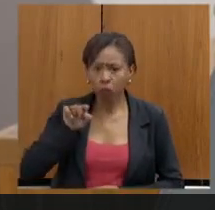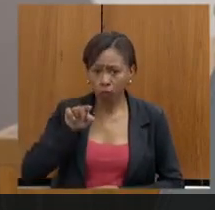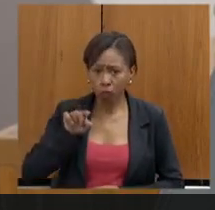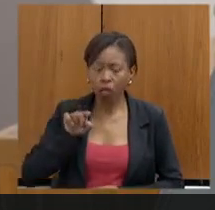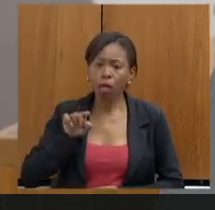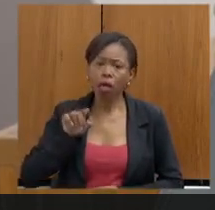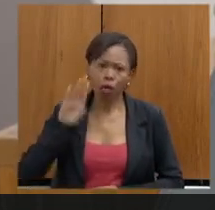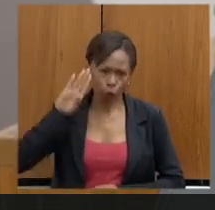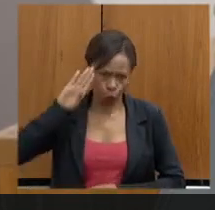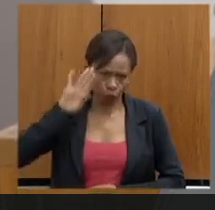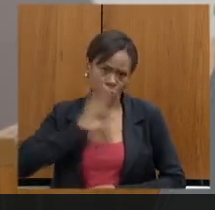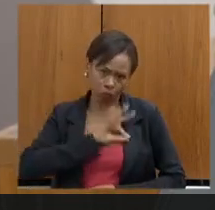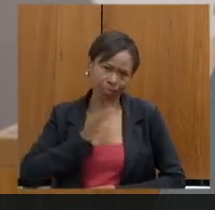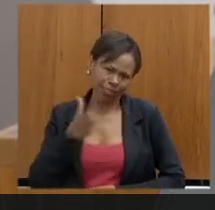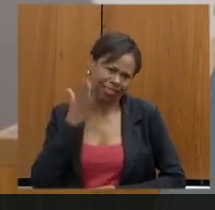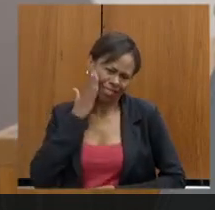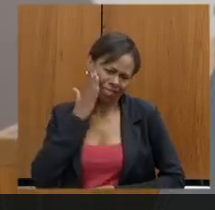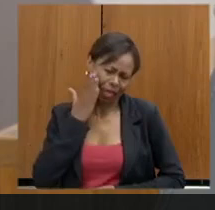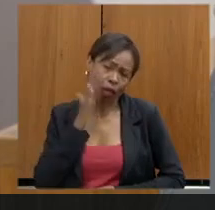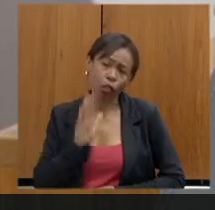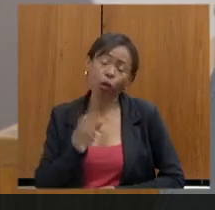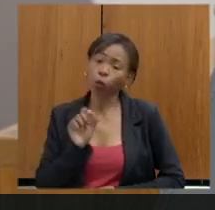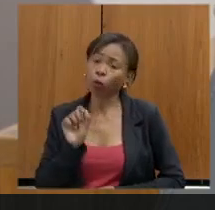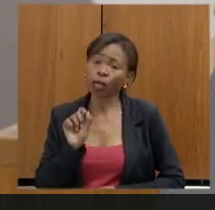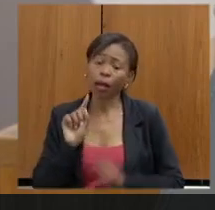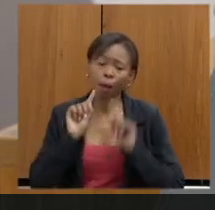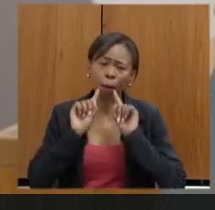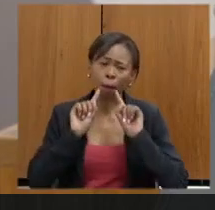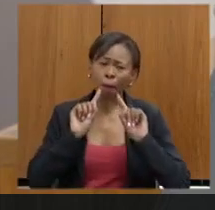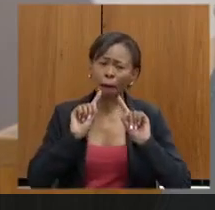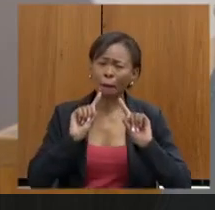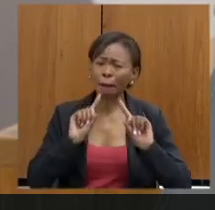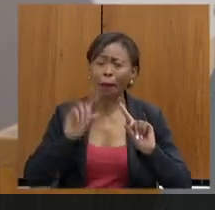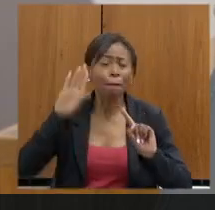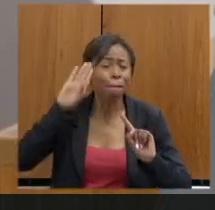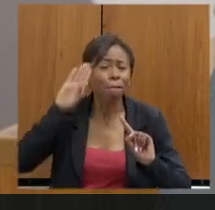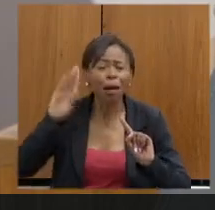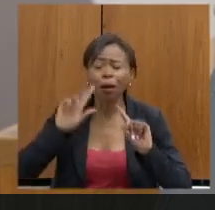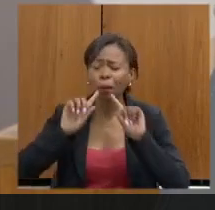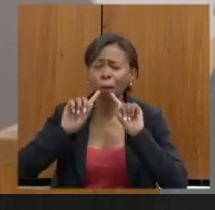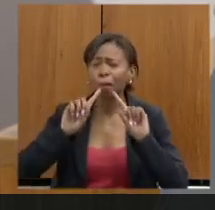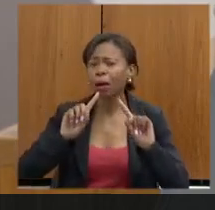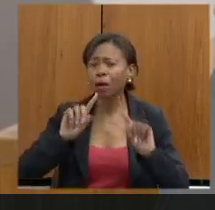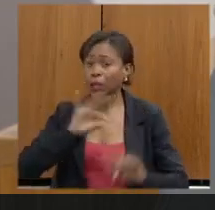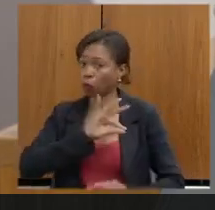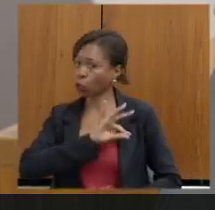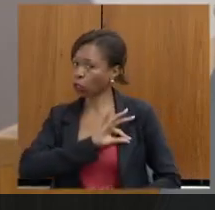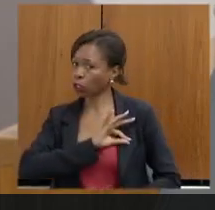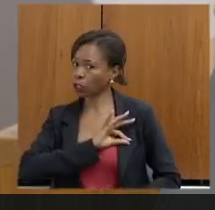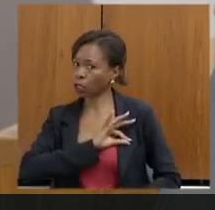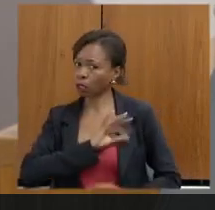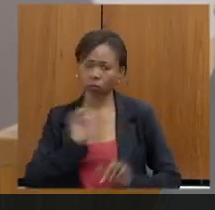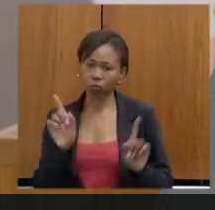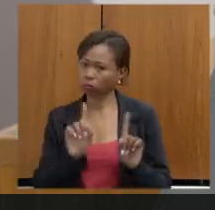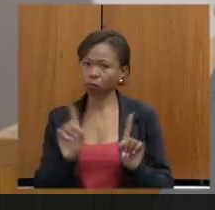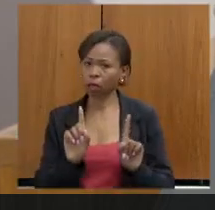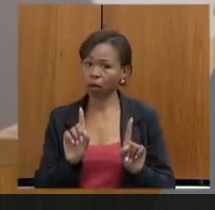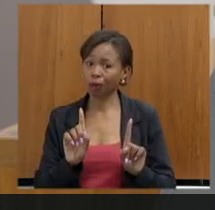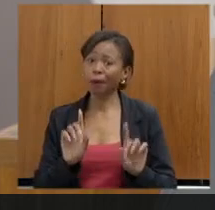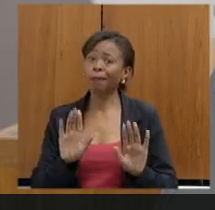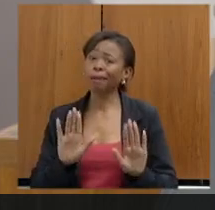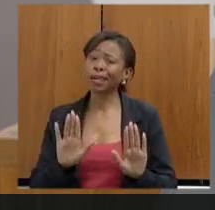e de todos que a a reclamação que nós temos não é da Polícia Militar mas sim da falta de